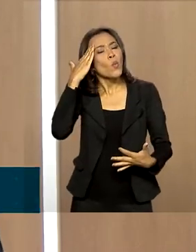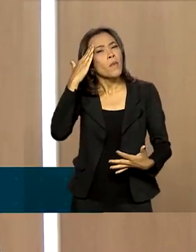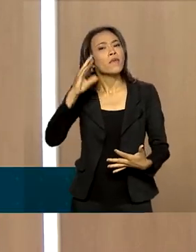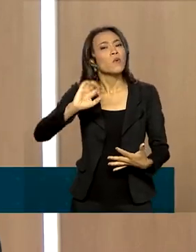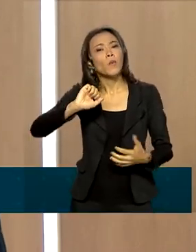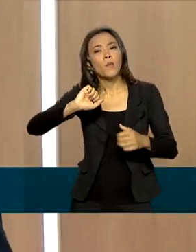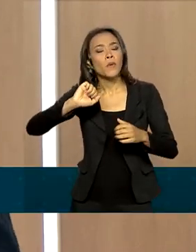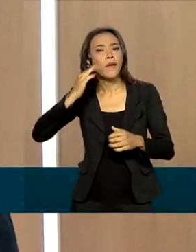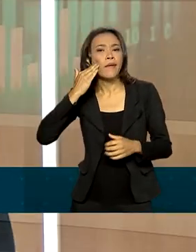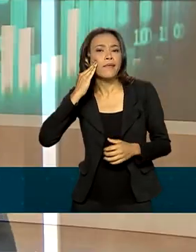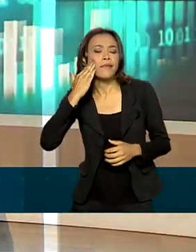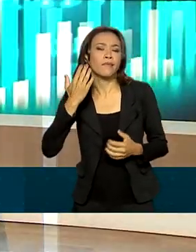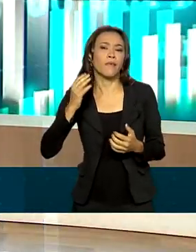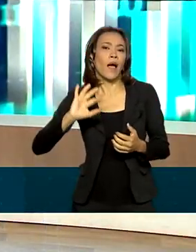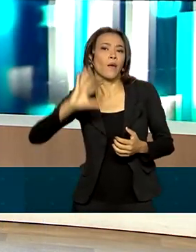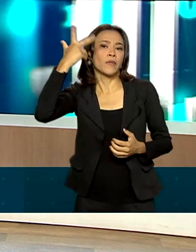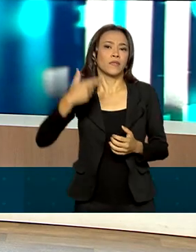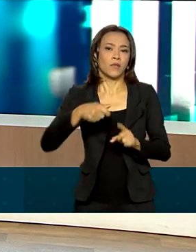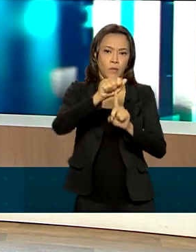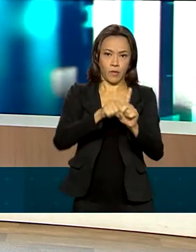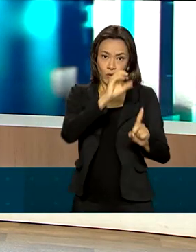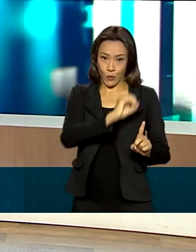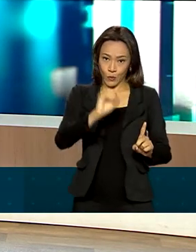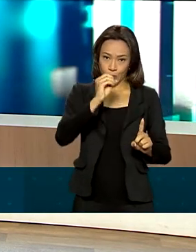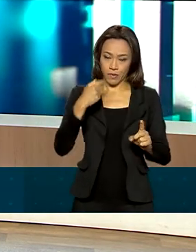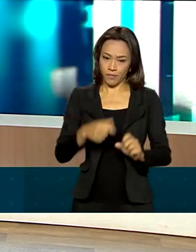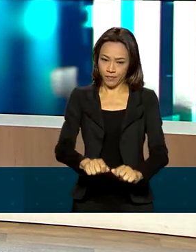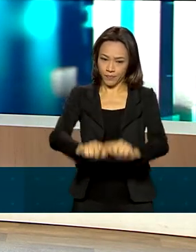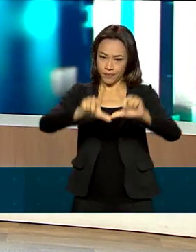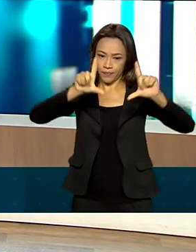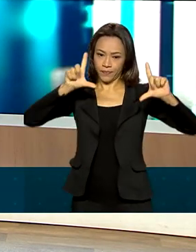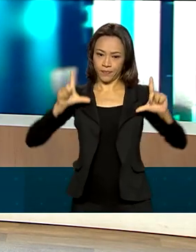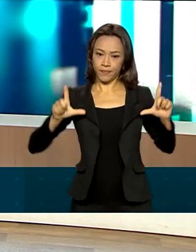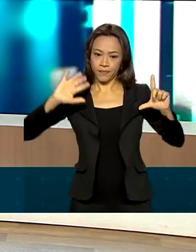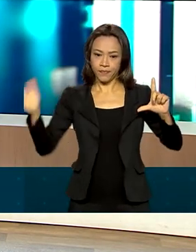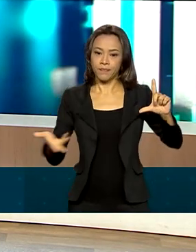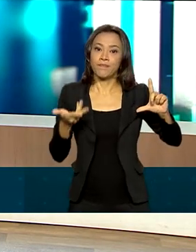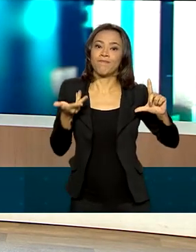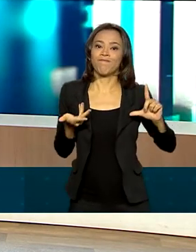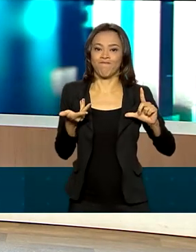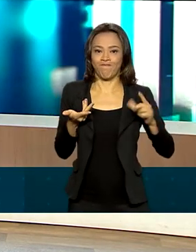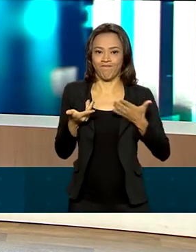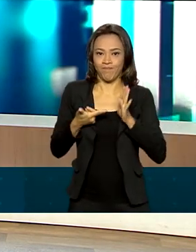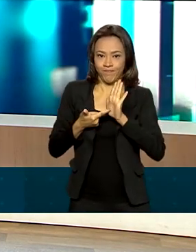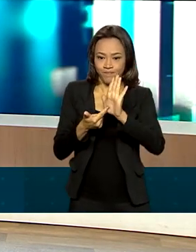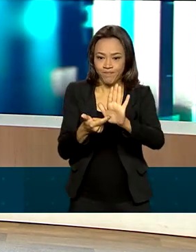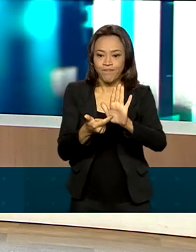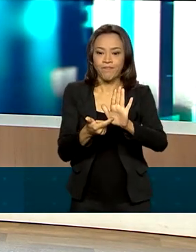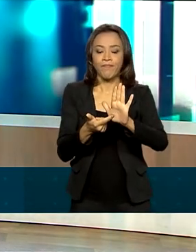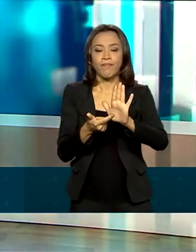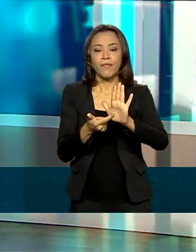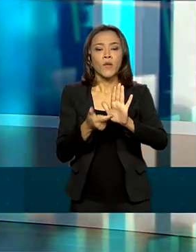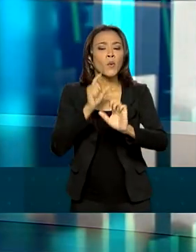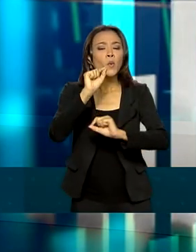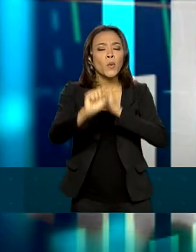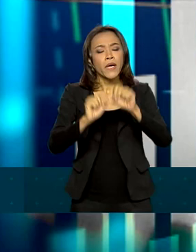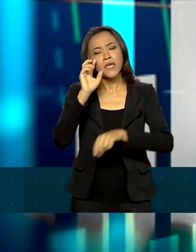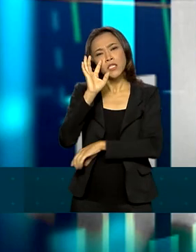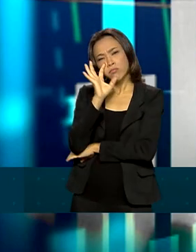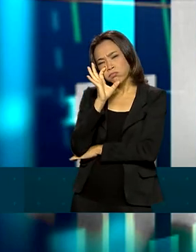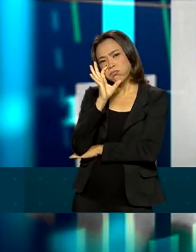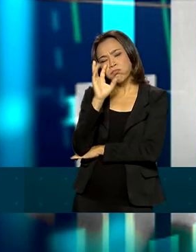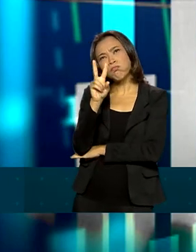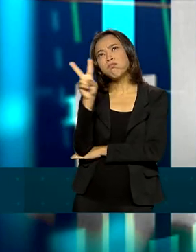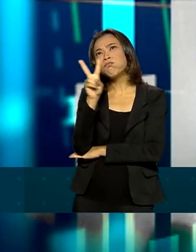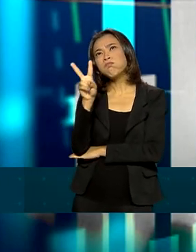nós fazemos uma pequena arte produzida pela nossa equipe que nós vamos compartilhar com você agora ter espectador o que que nós observamos nessa